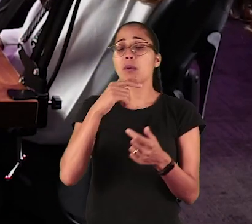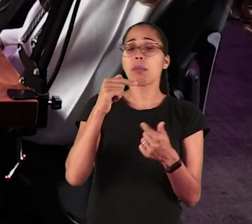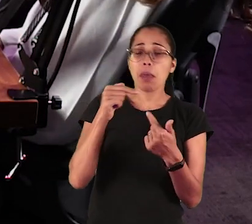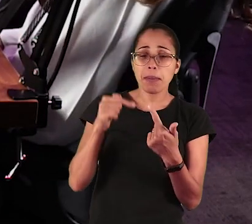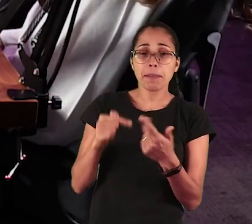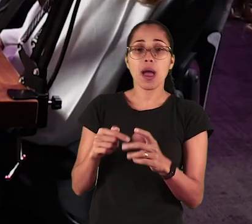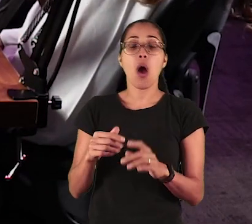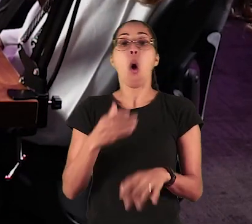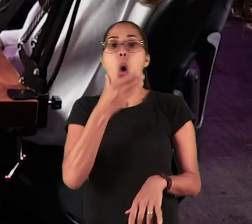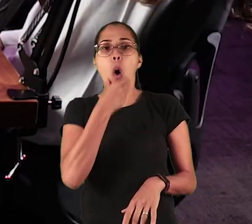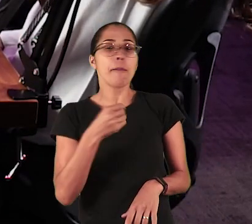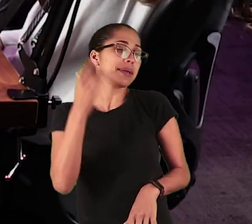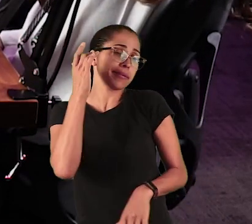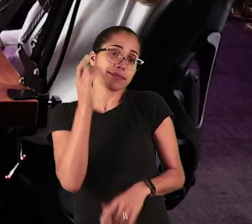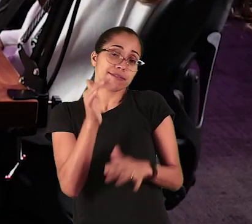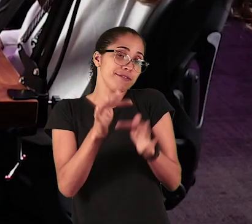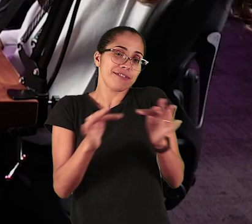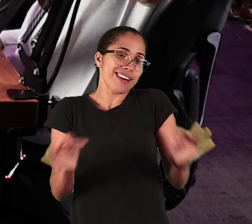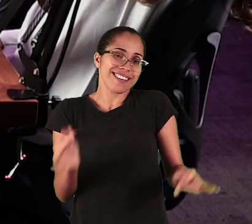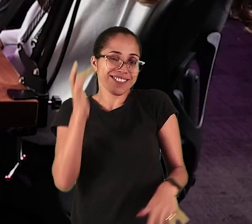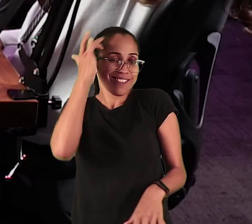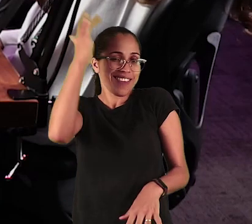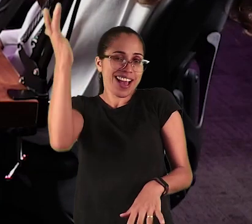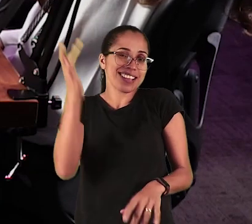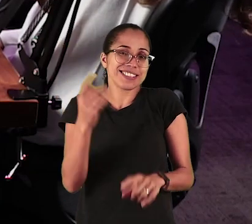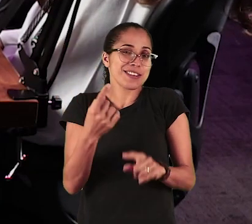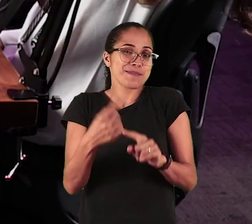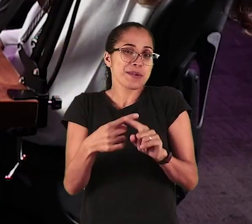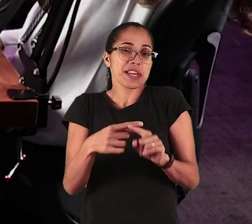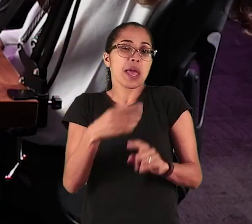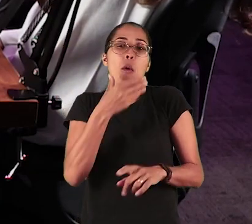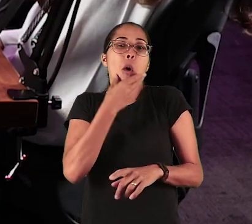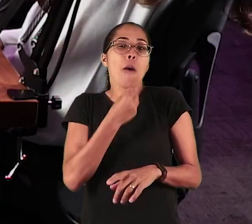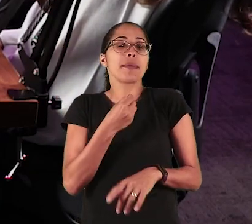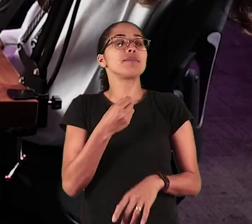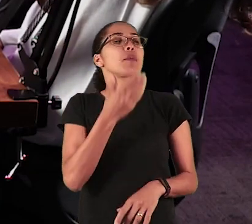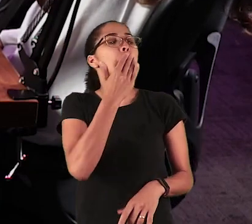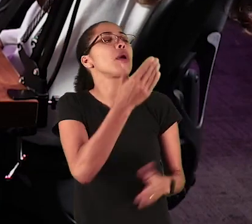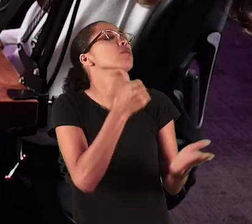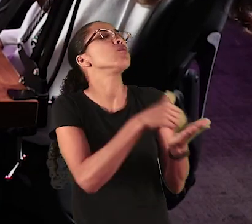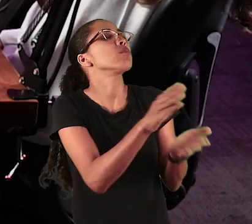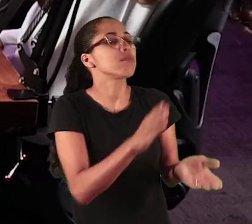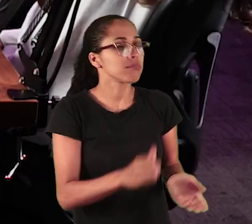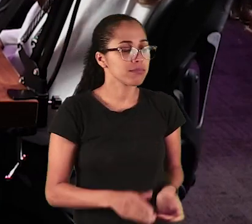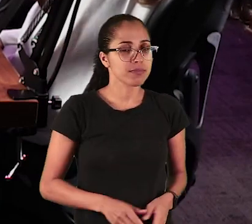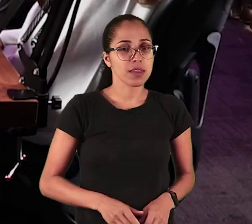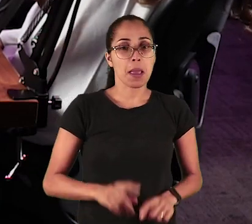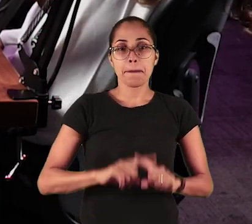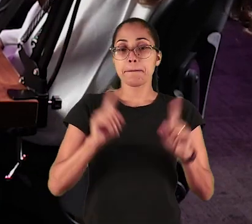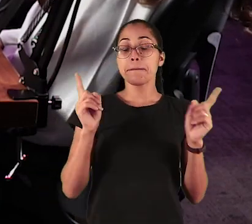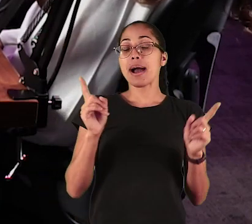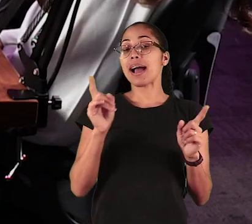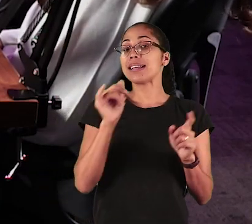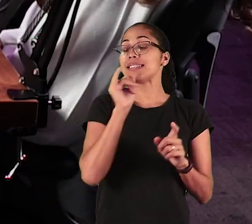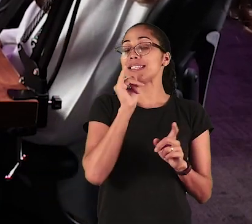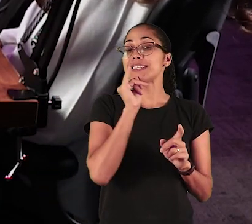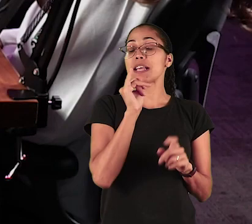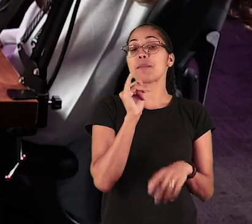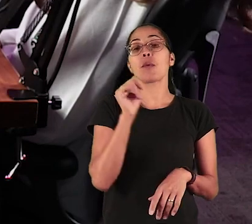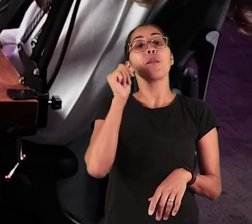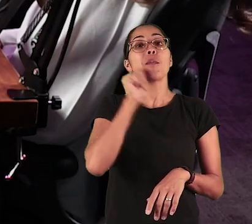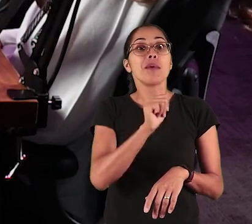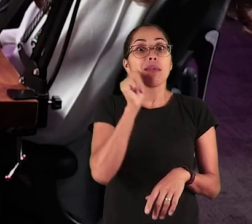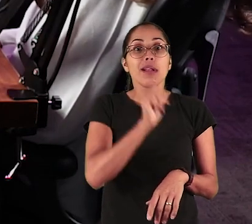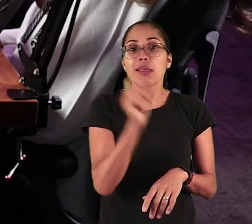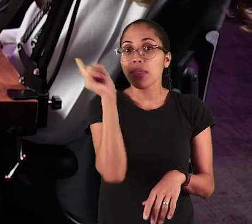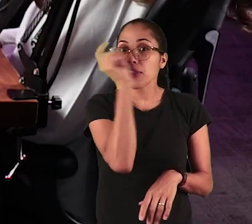o homem é muito mais simples eu quero eu vou eu vá e a gente está sempre pensando como que a o todo e se adapta Às